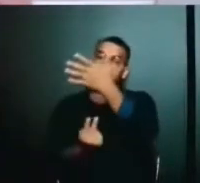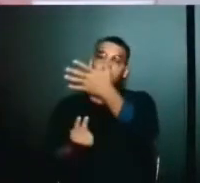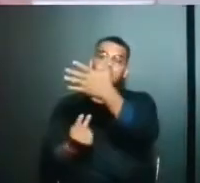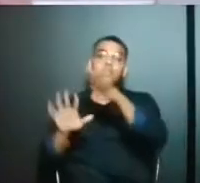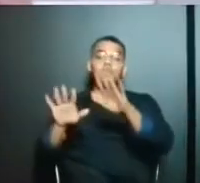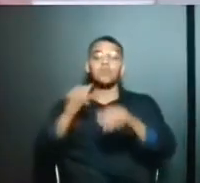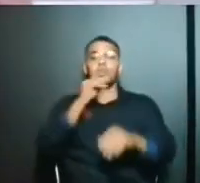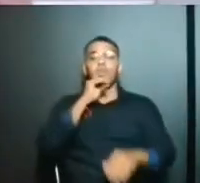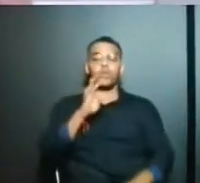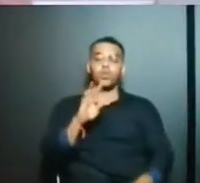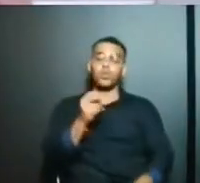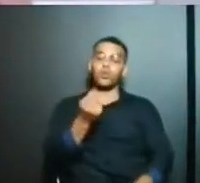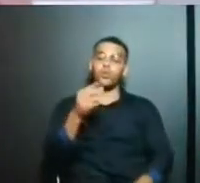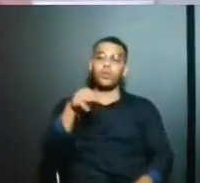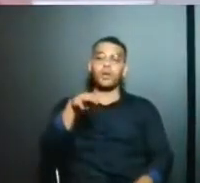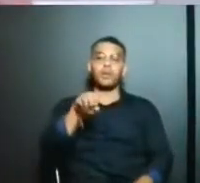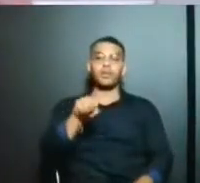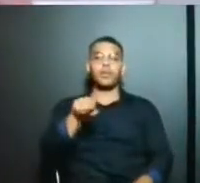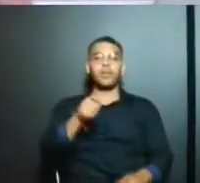Thomas Sowell, que é